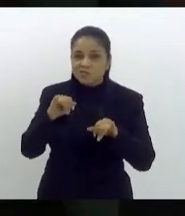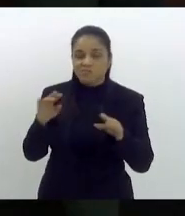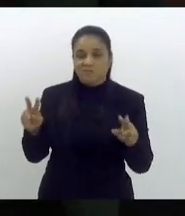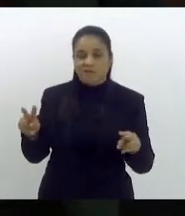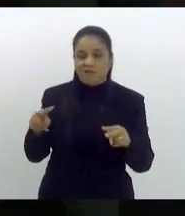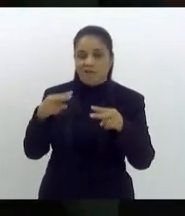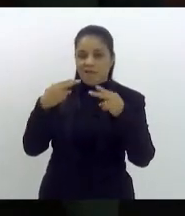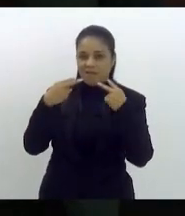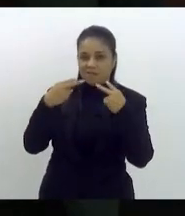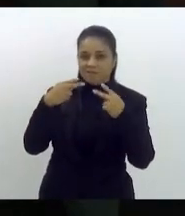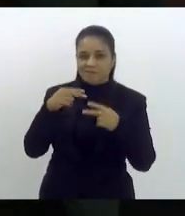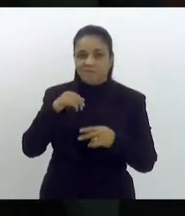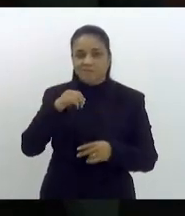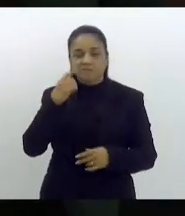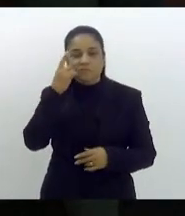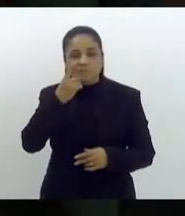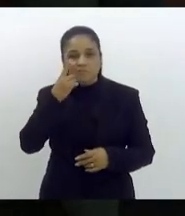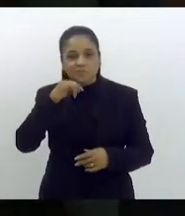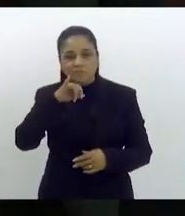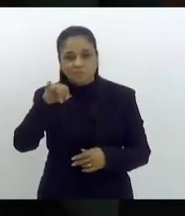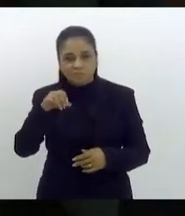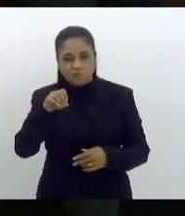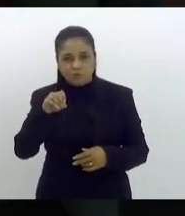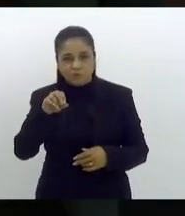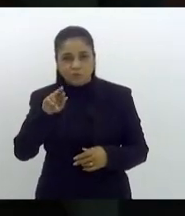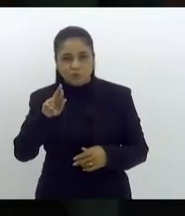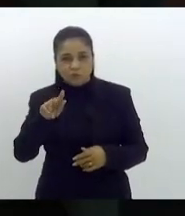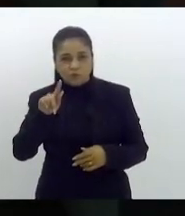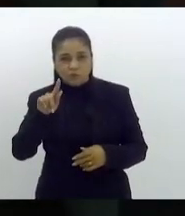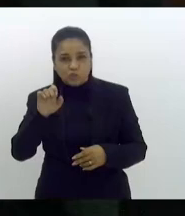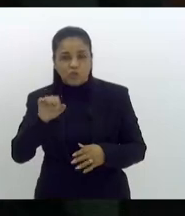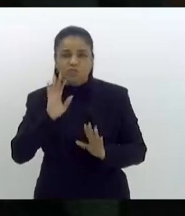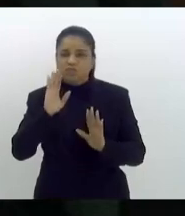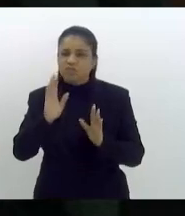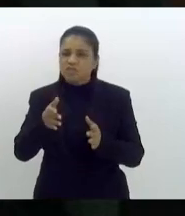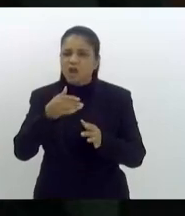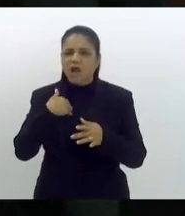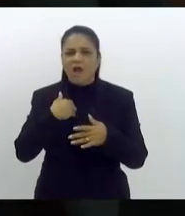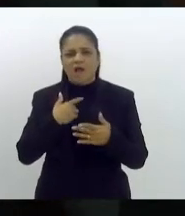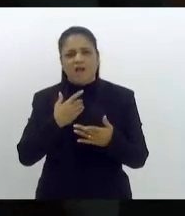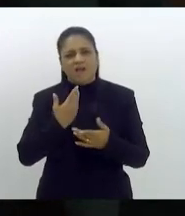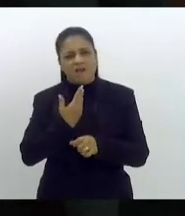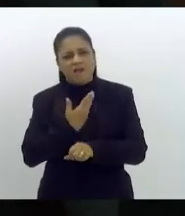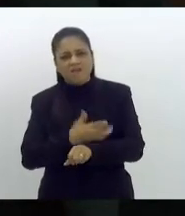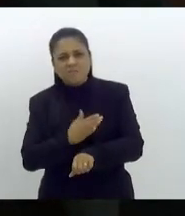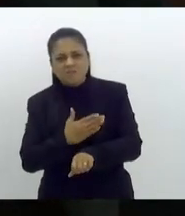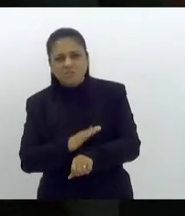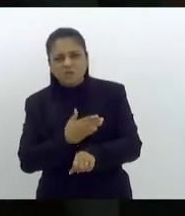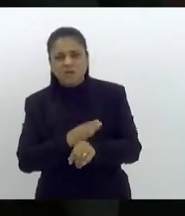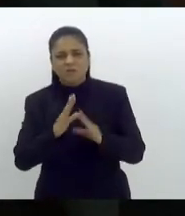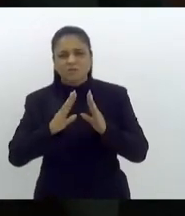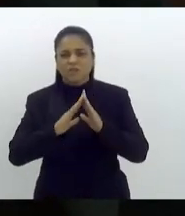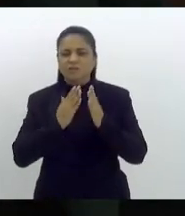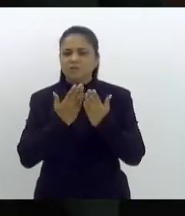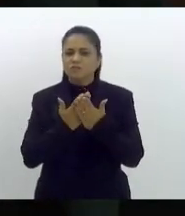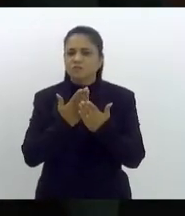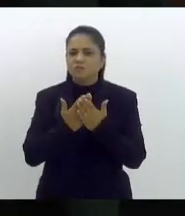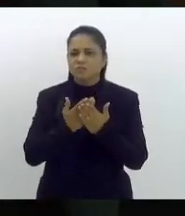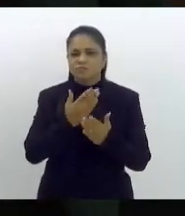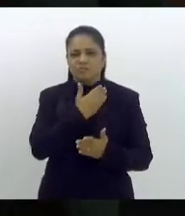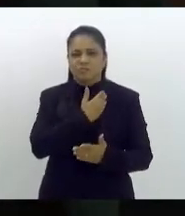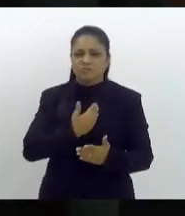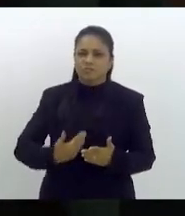é de que isso não é algo que já não seja praticado nas nossas escolas públicas por exemplo